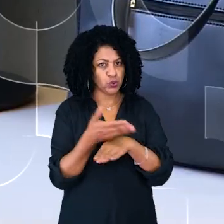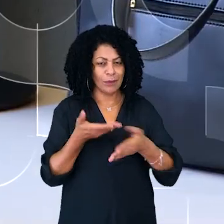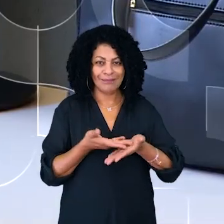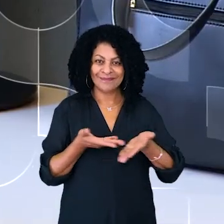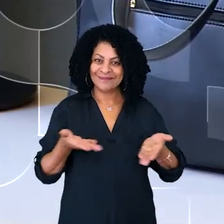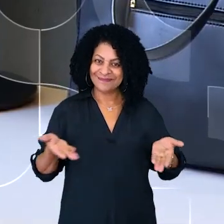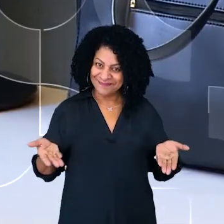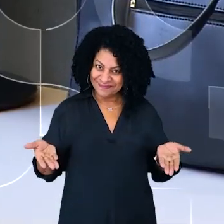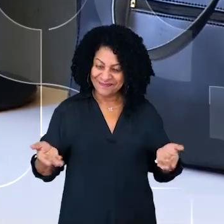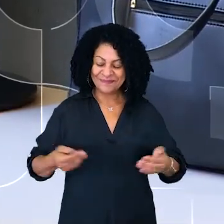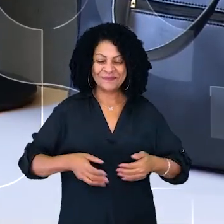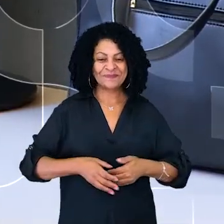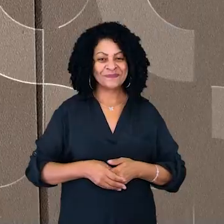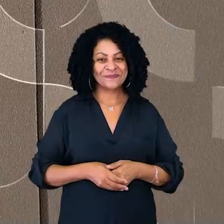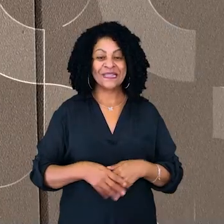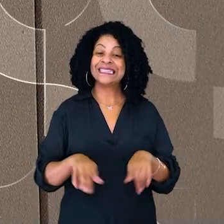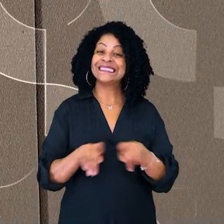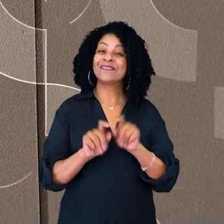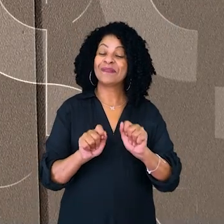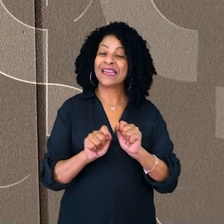acessar